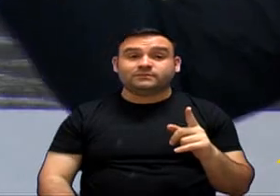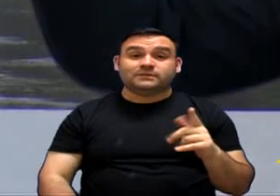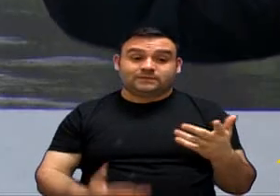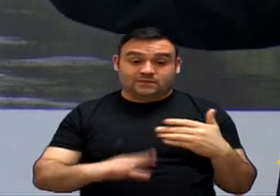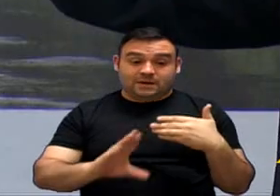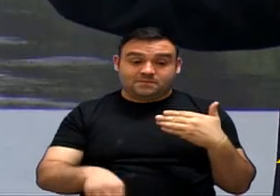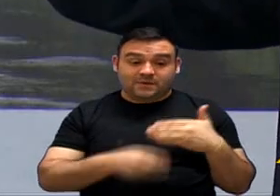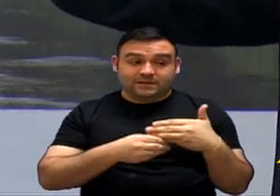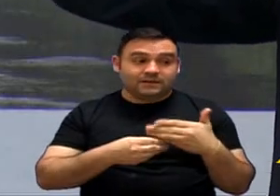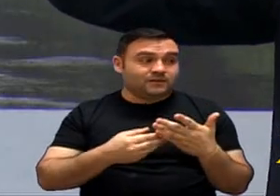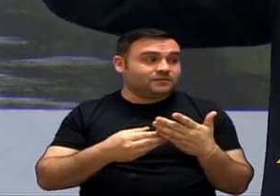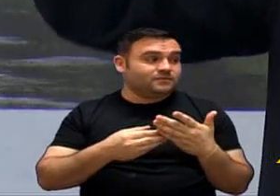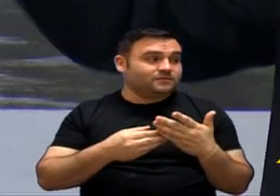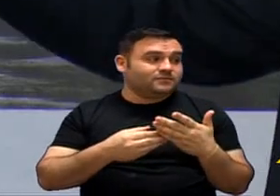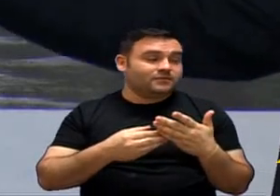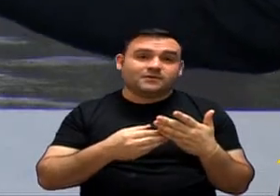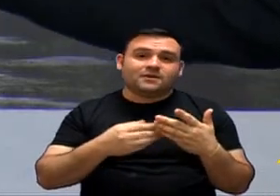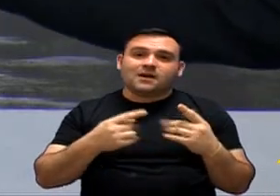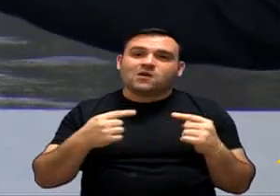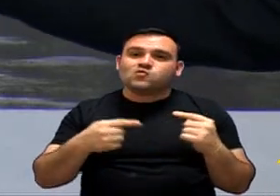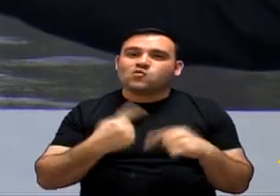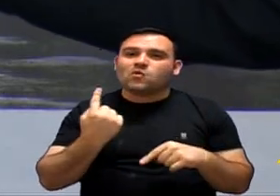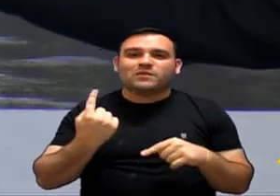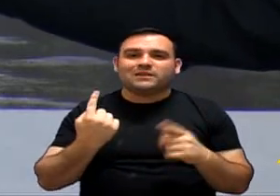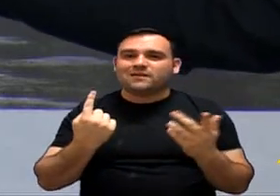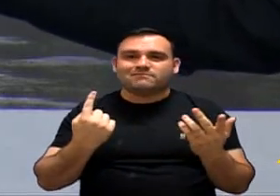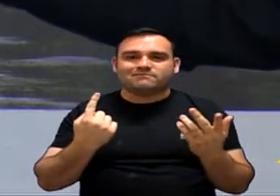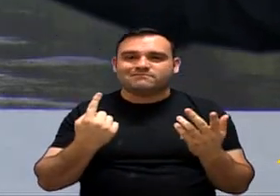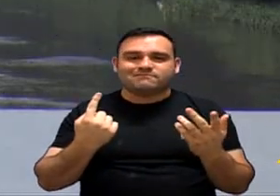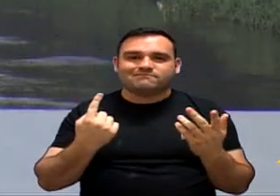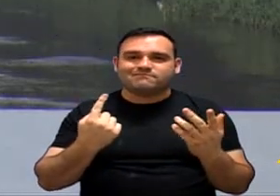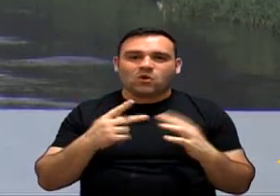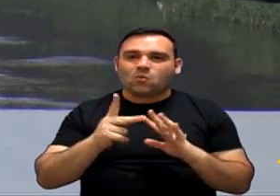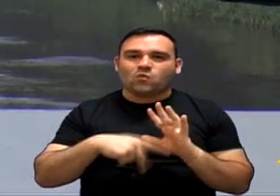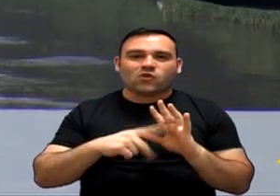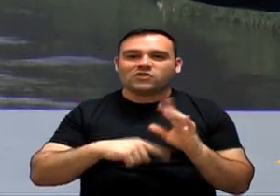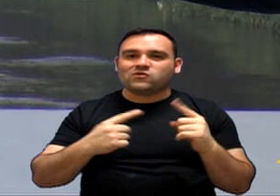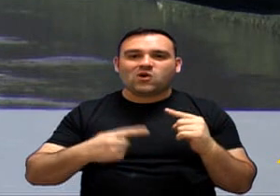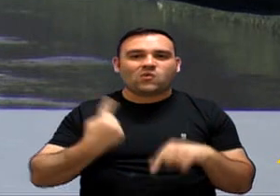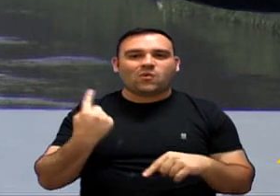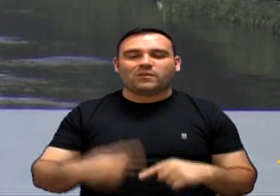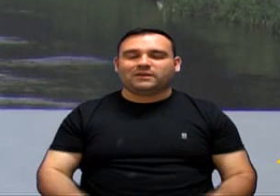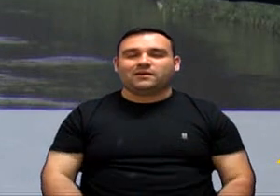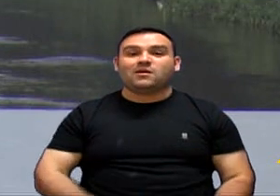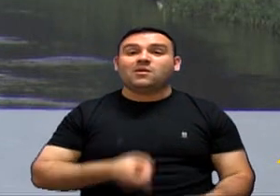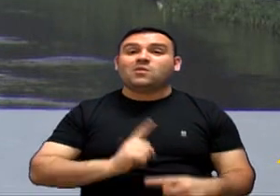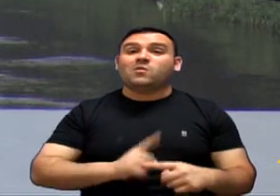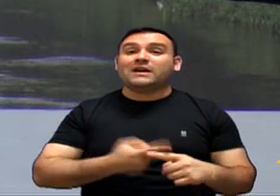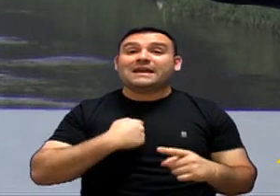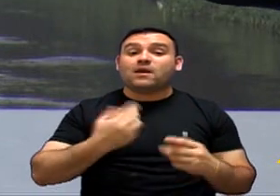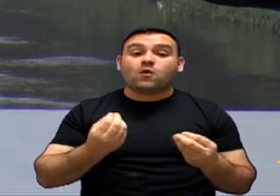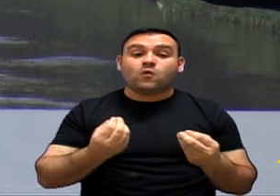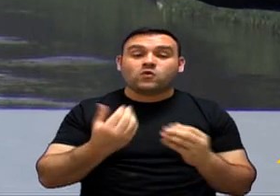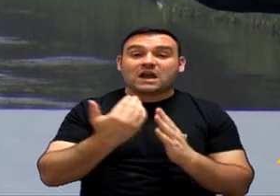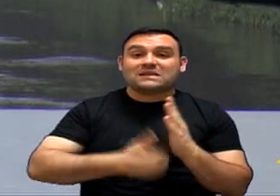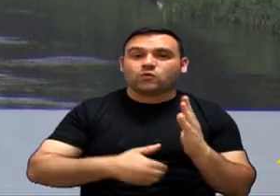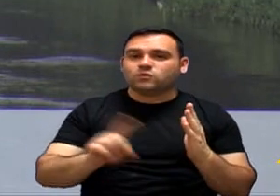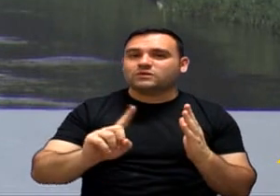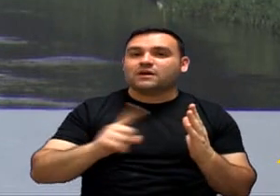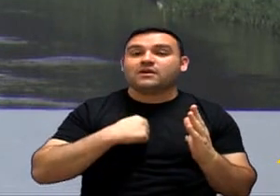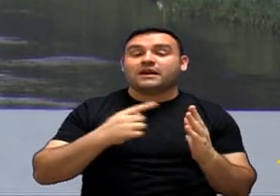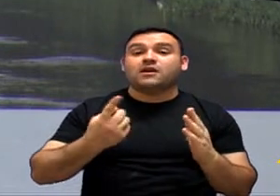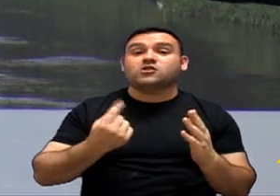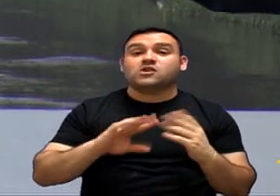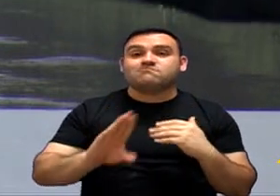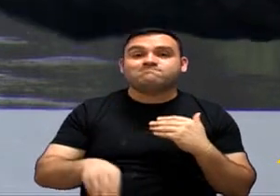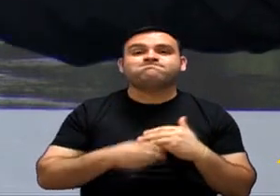a emenda aqui ó não condiz com o projeto viu Cláudio essa emenda não condiz com o projeto que eu não tô dando desconto no IPTU